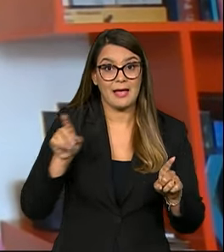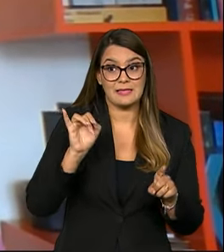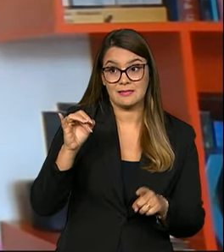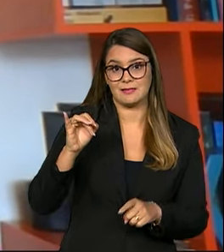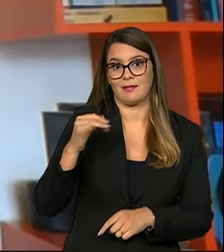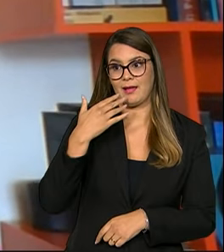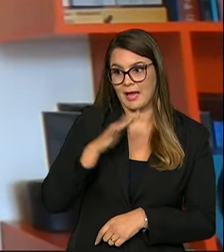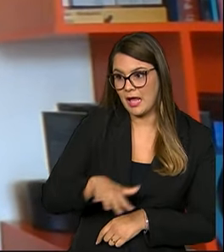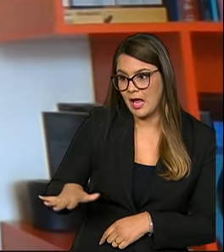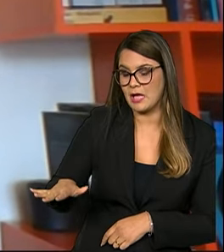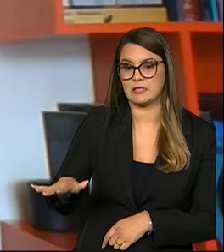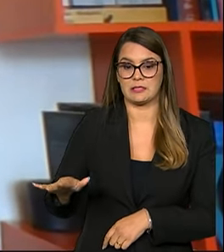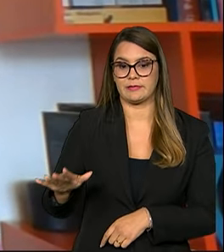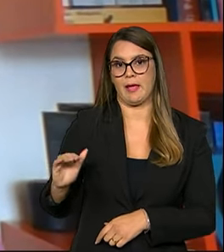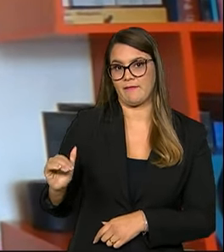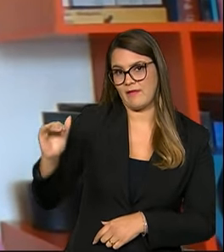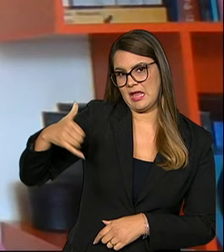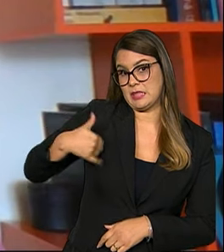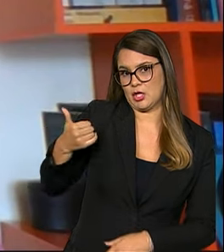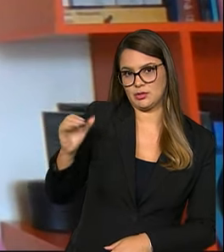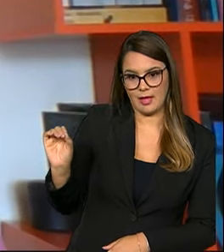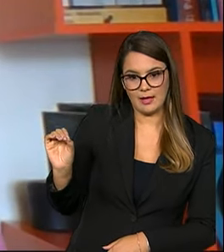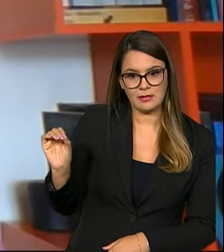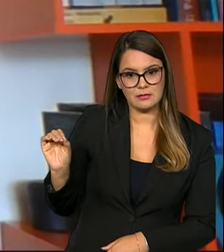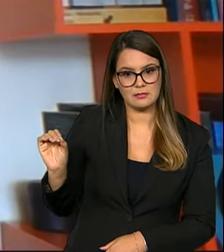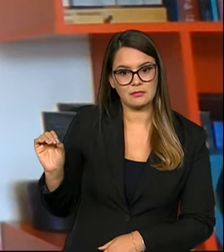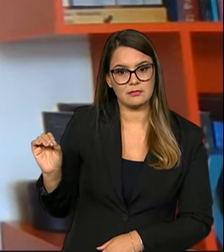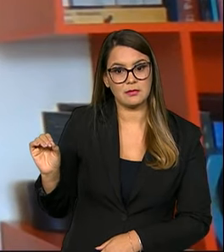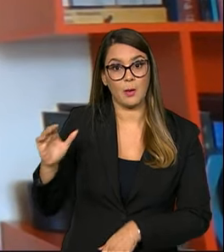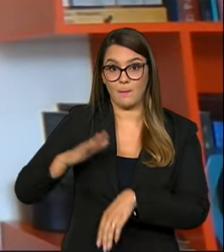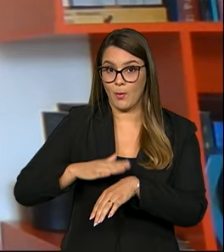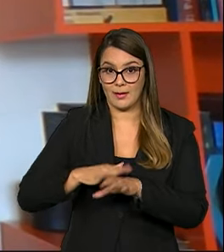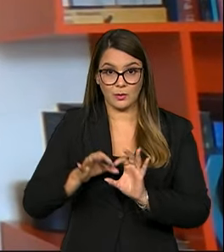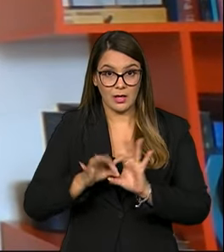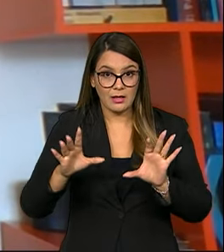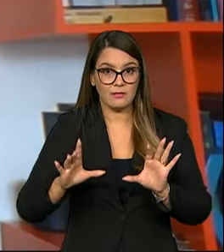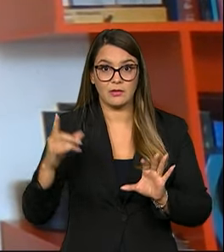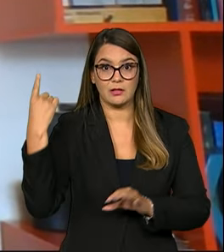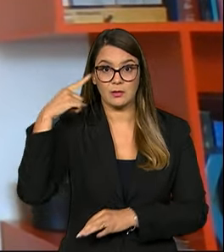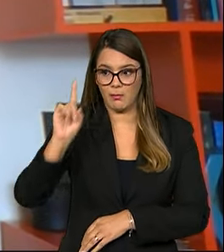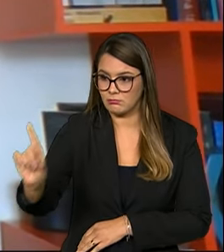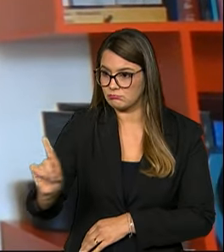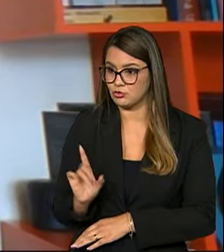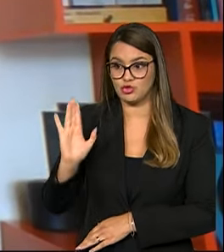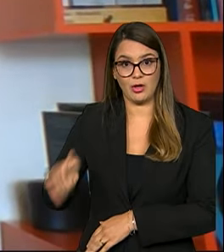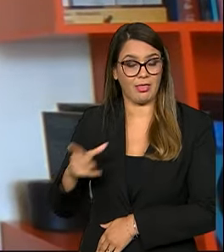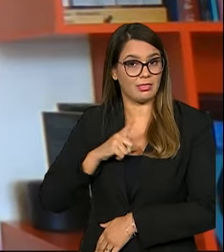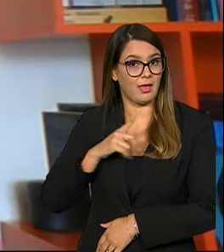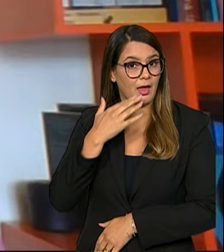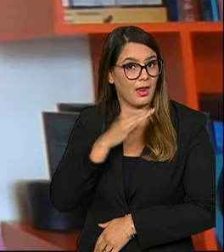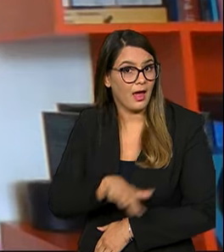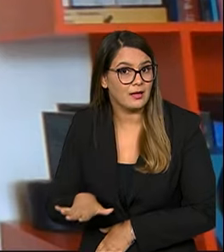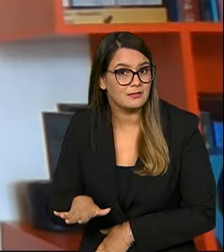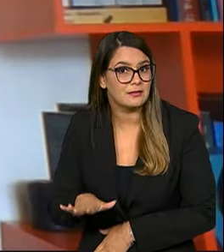mais velhas, então, por exemplo, se eu me habilito para adotar uma criança de 10 anos, a partir do momento que eu me habilitar, eu tenho uma criança no dia seguinte disponível para adoção. Então